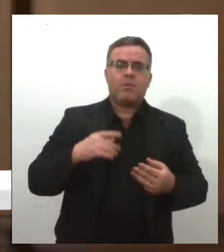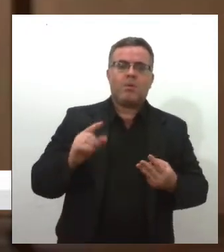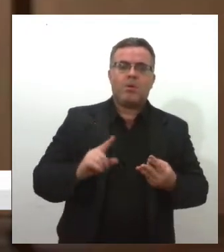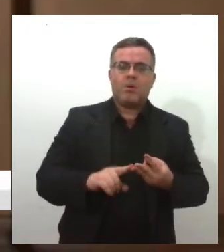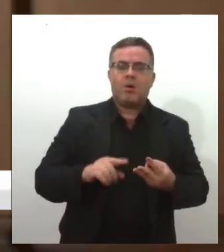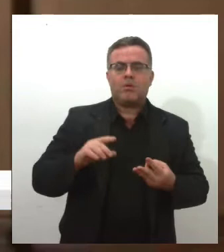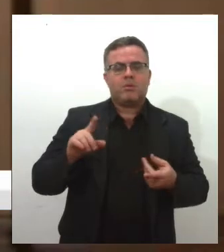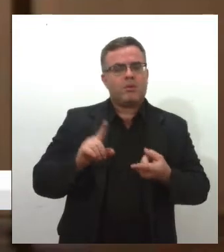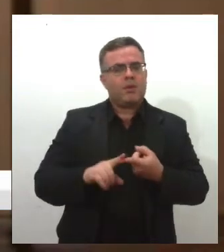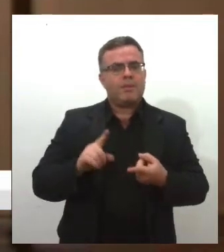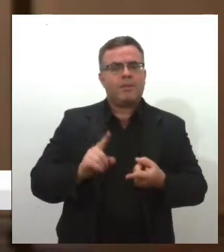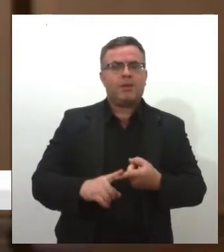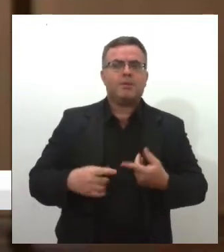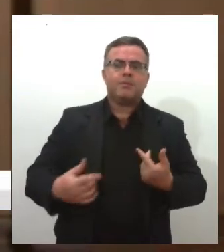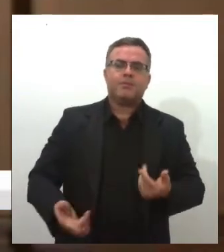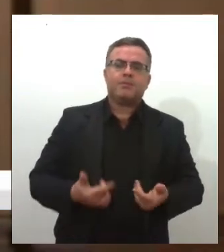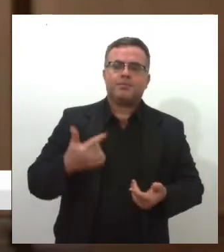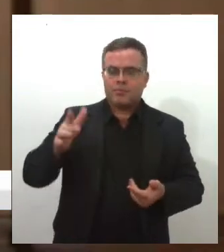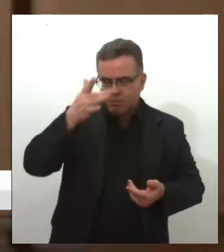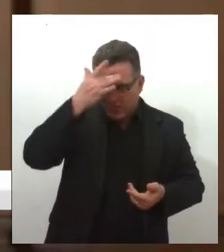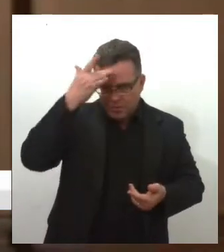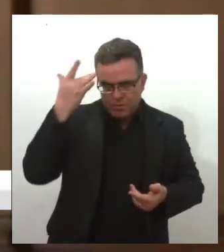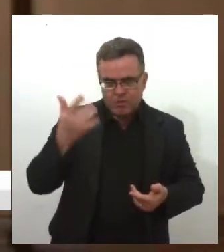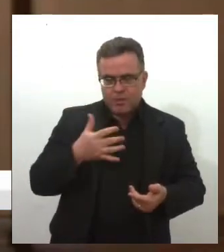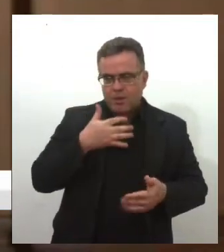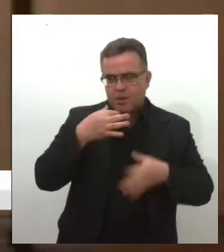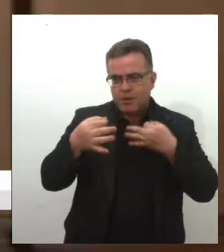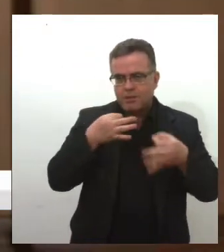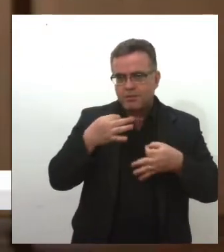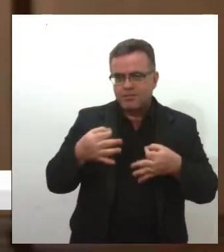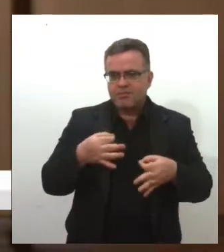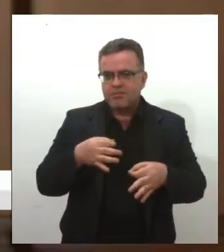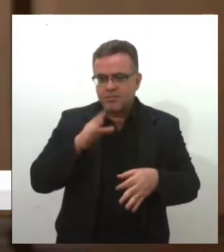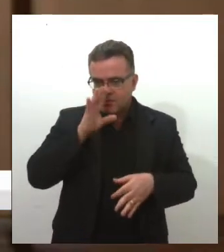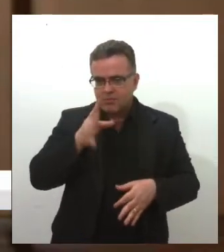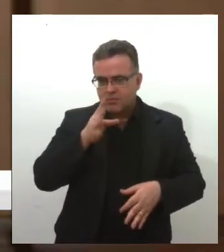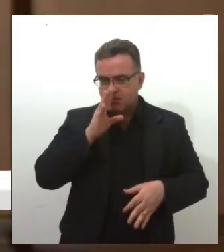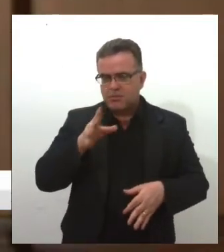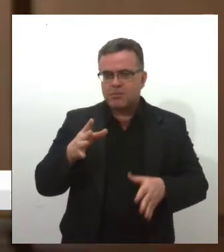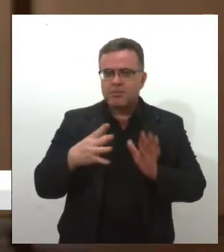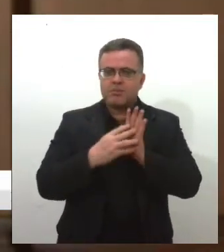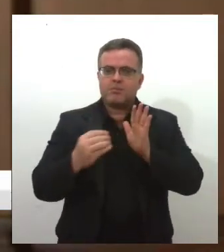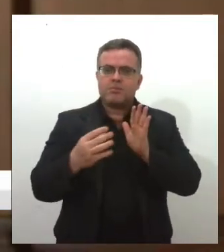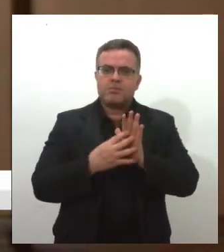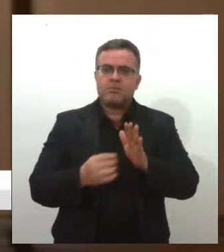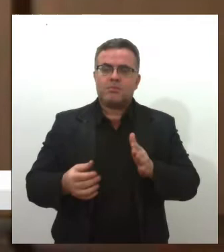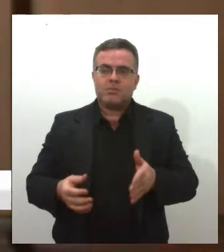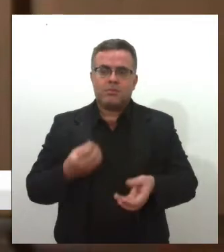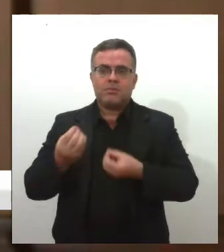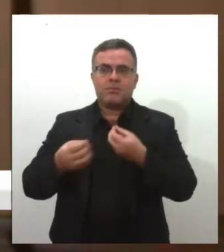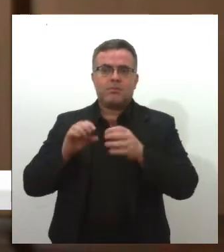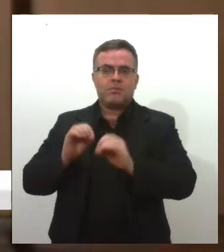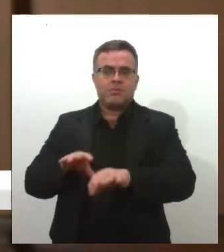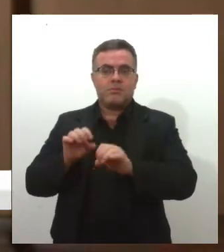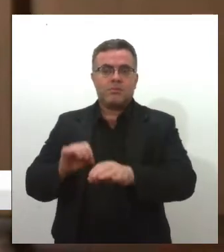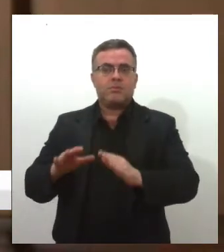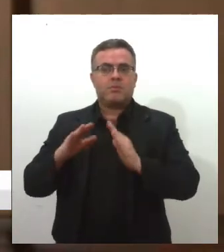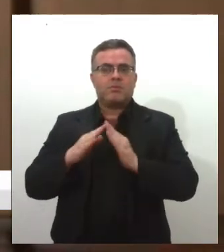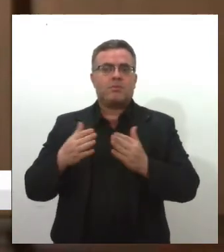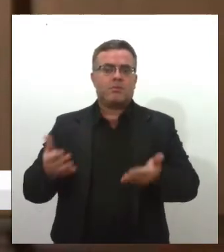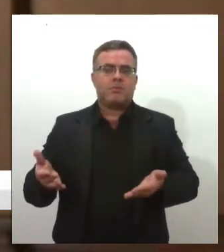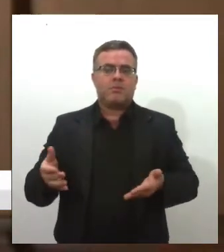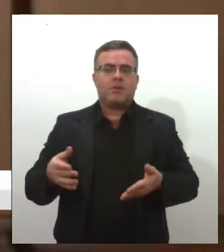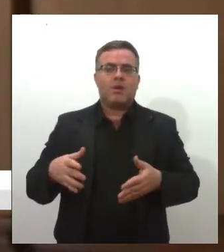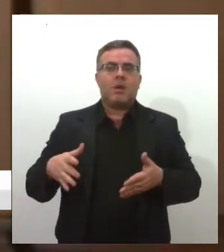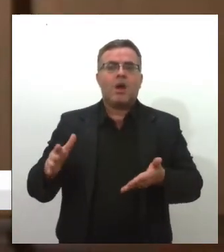quanto para aqueles que fazem críticas a esse modelo de educação adotado por algumas famílias.